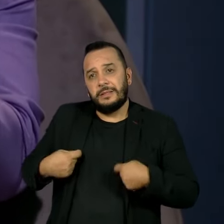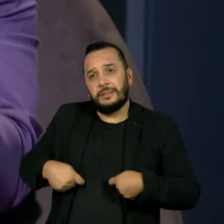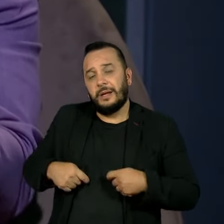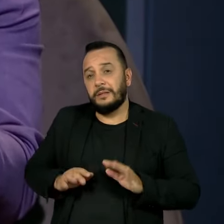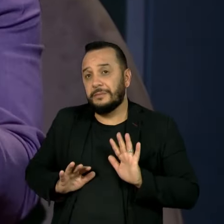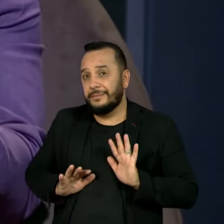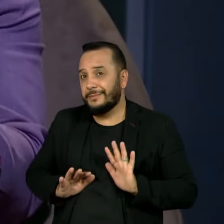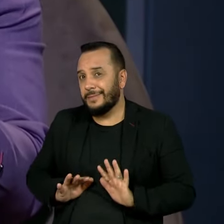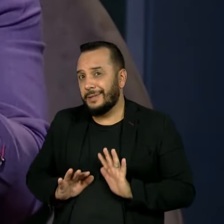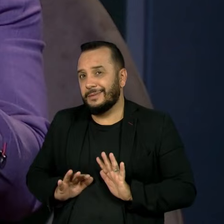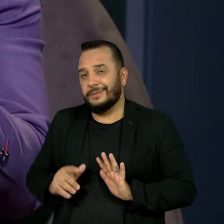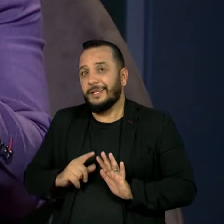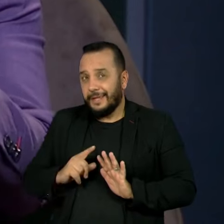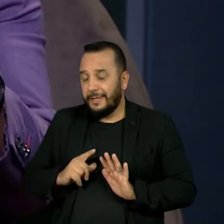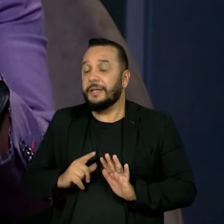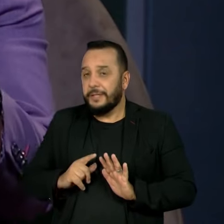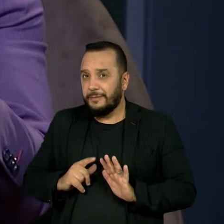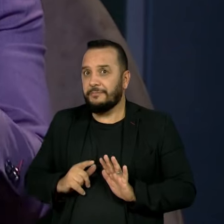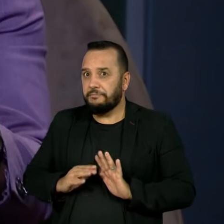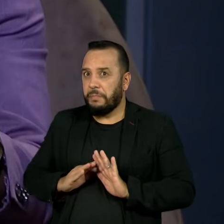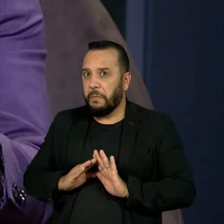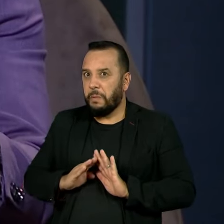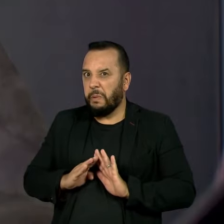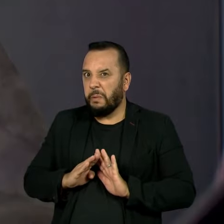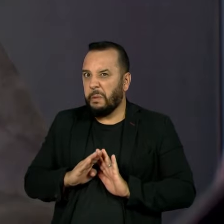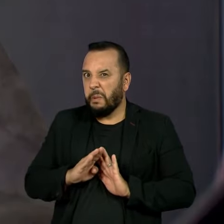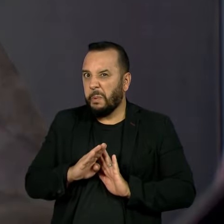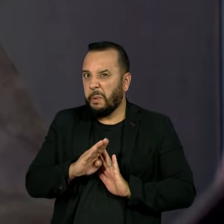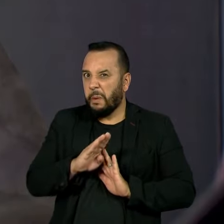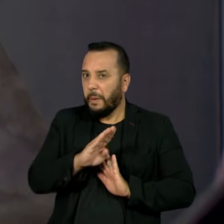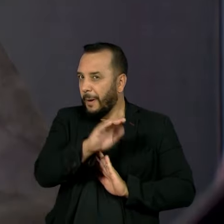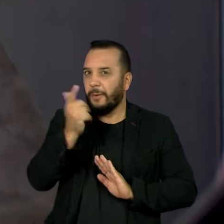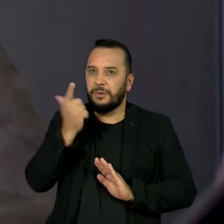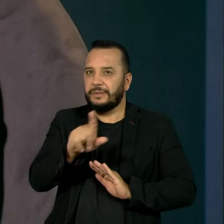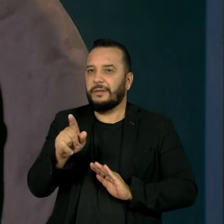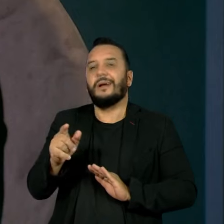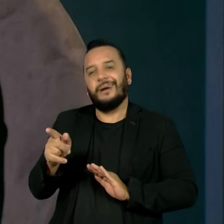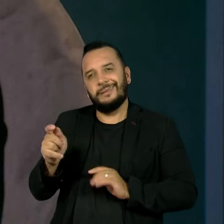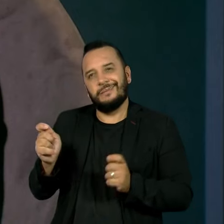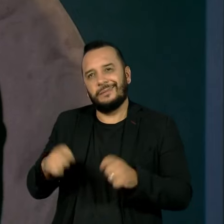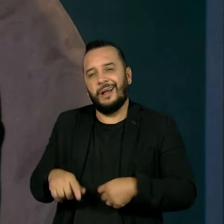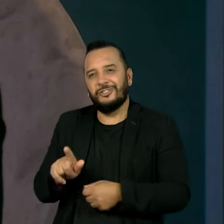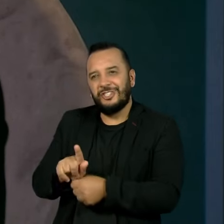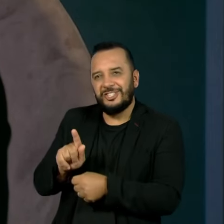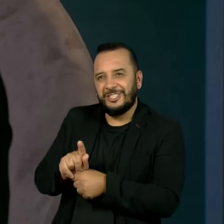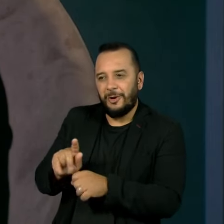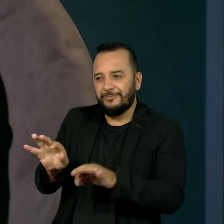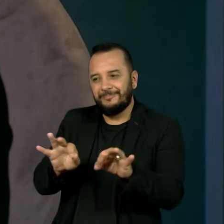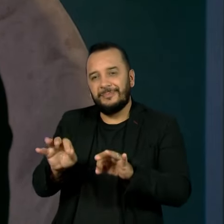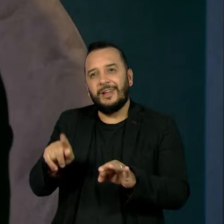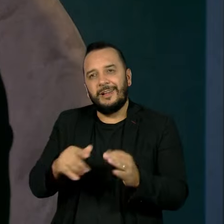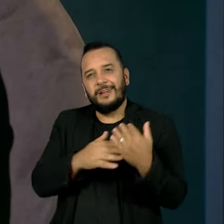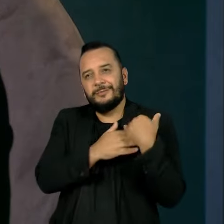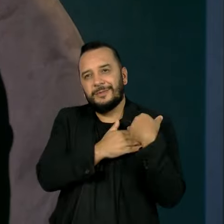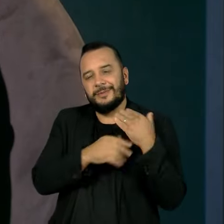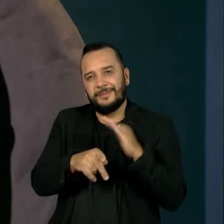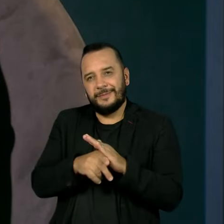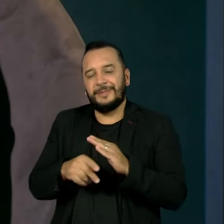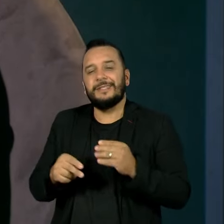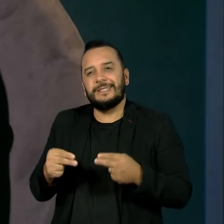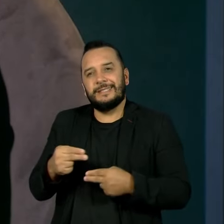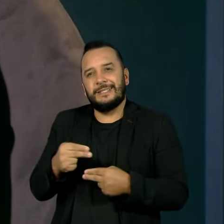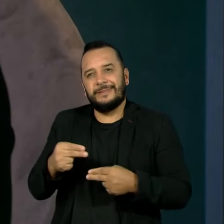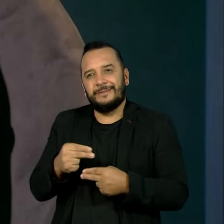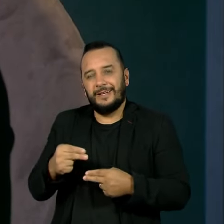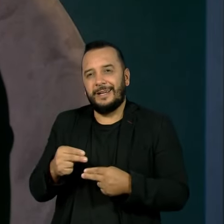vai chegar um momento que o negócio está ganhando tração. E aí ele precisa fazer a gestão. E aí entra o papel do Sebrae para